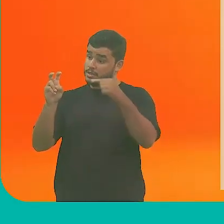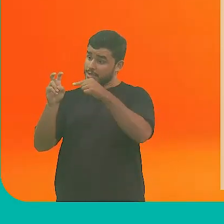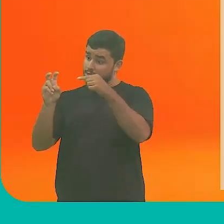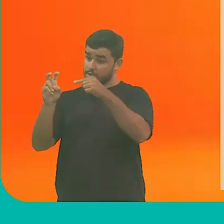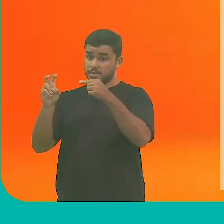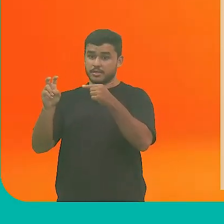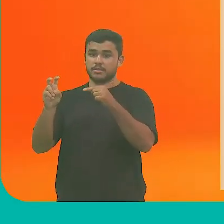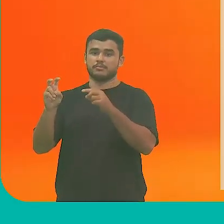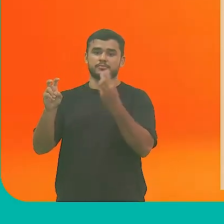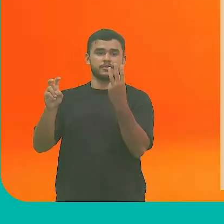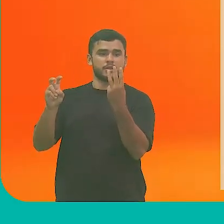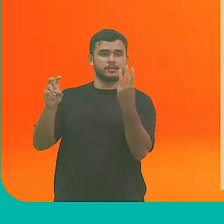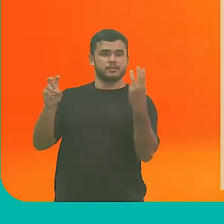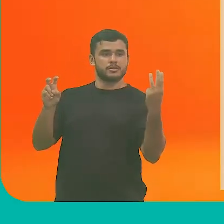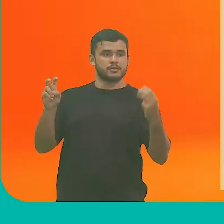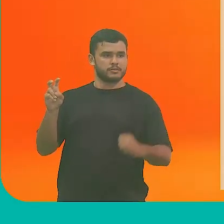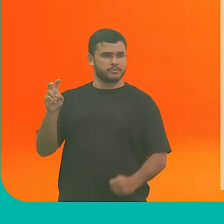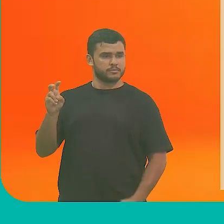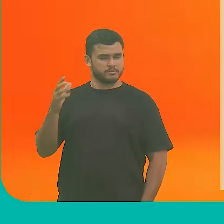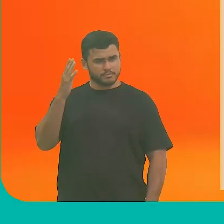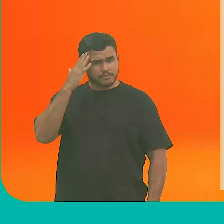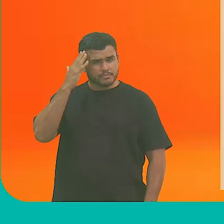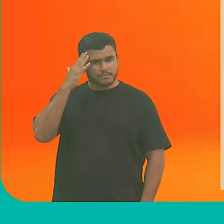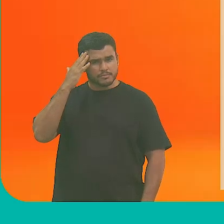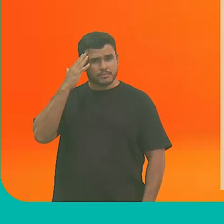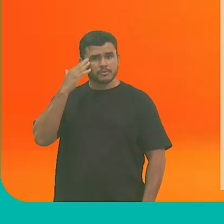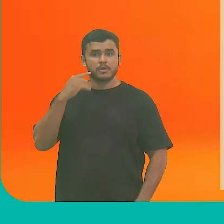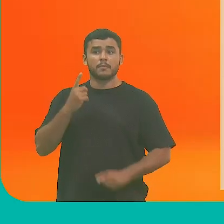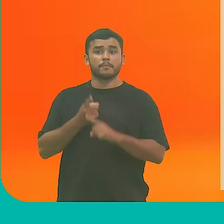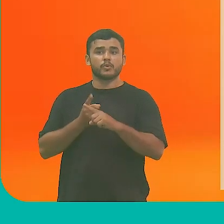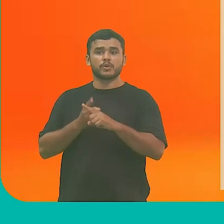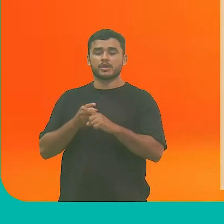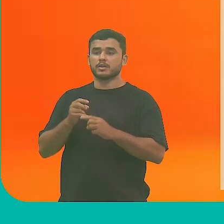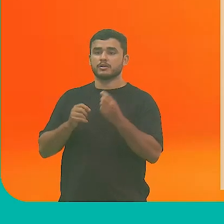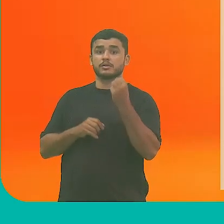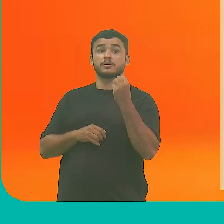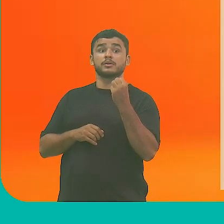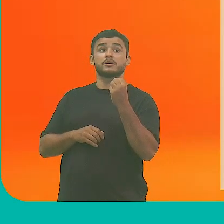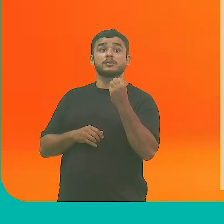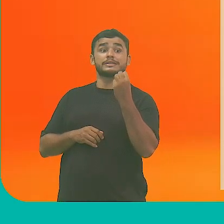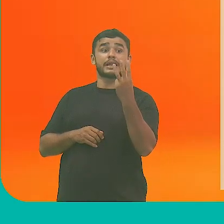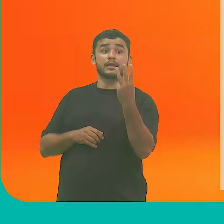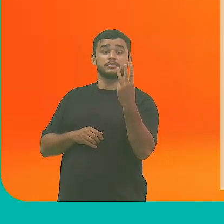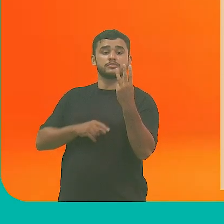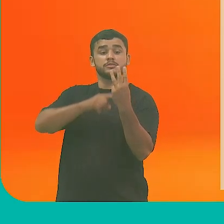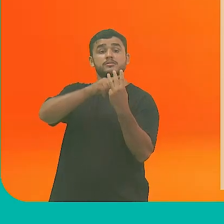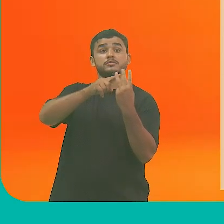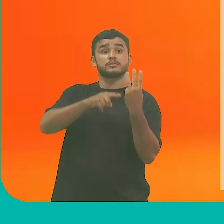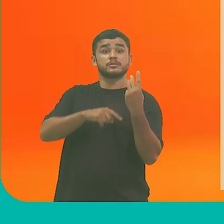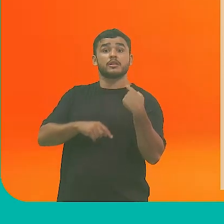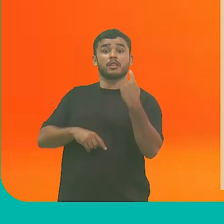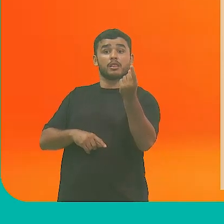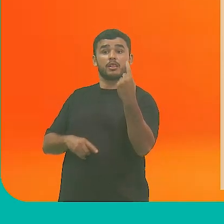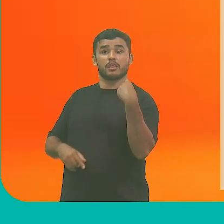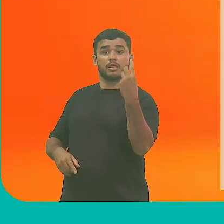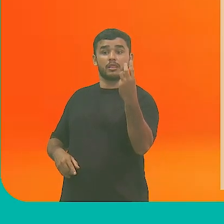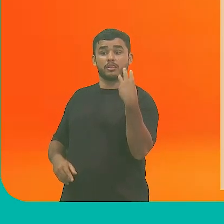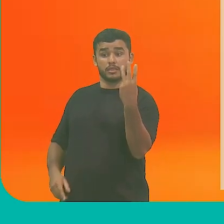maior frequência. Uma viagem apareceu quantas vezes? 10. 2